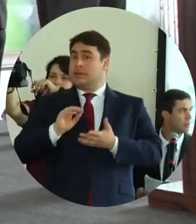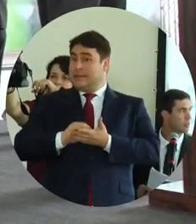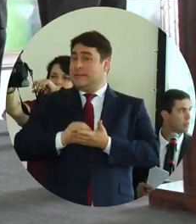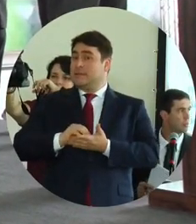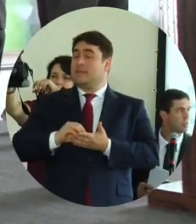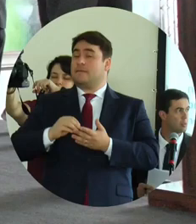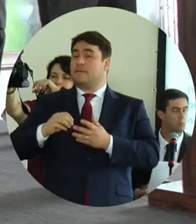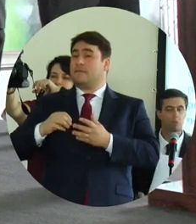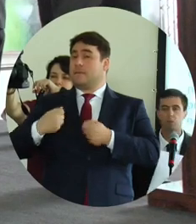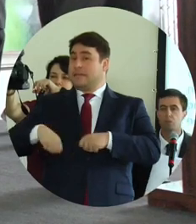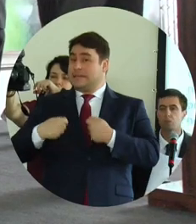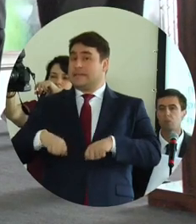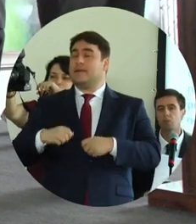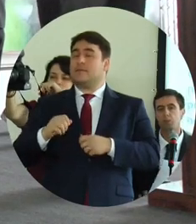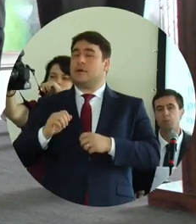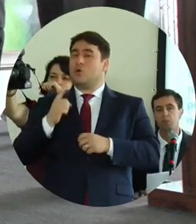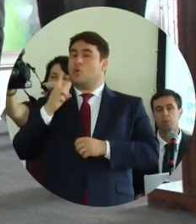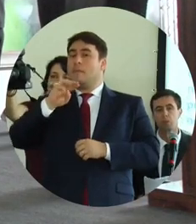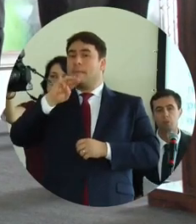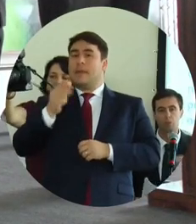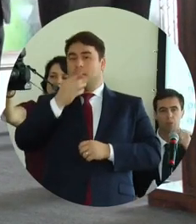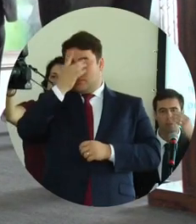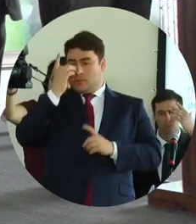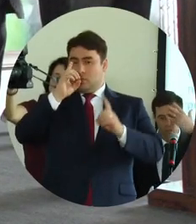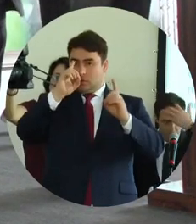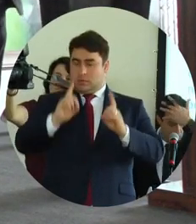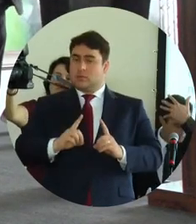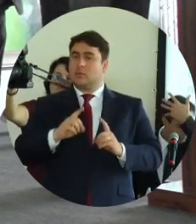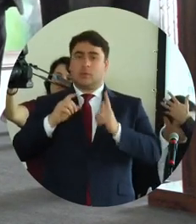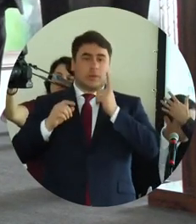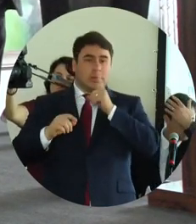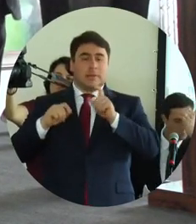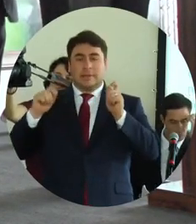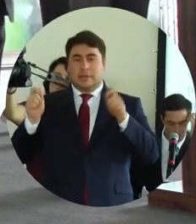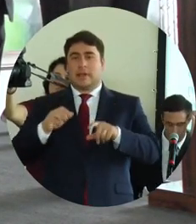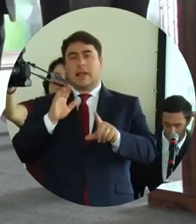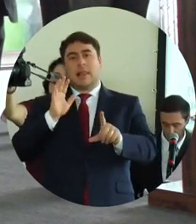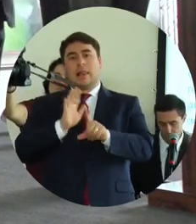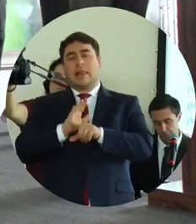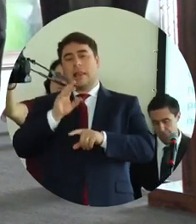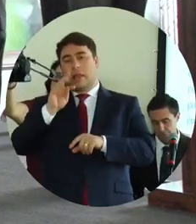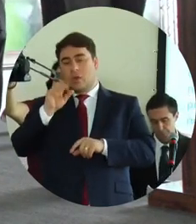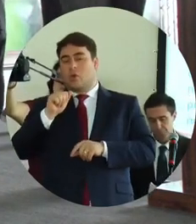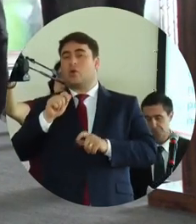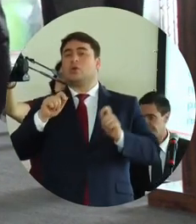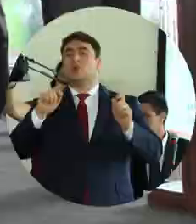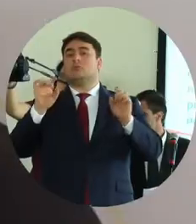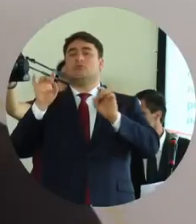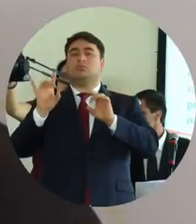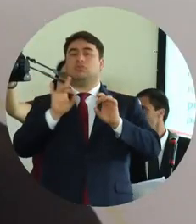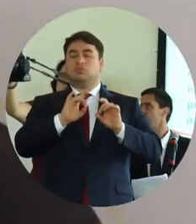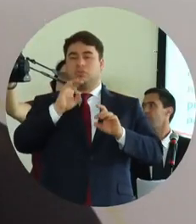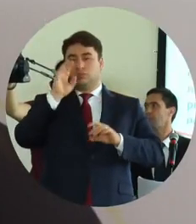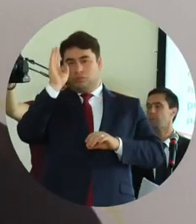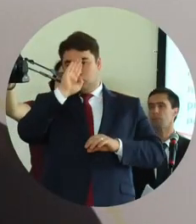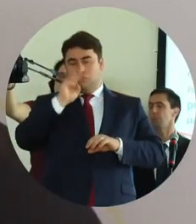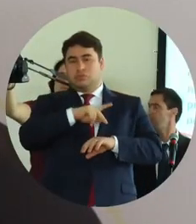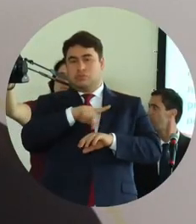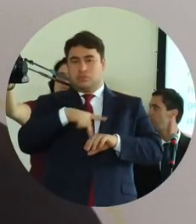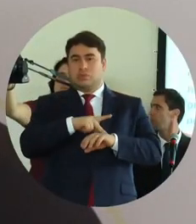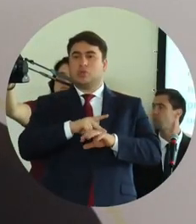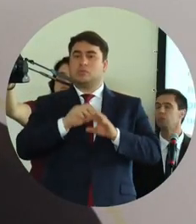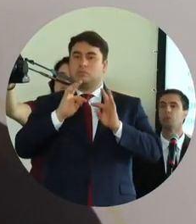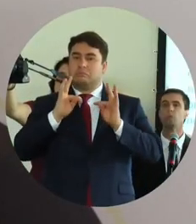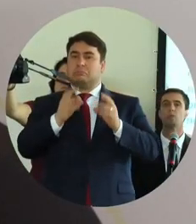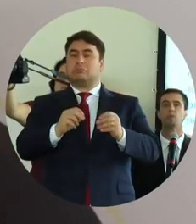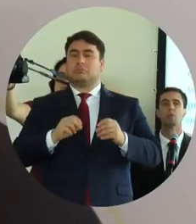perdão, empregar quase 1 milhão de pessoas com deficiência para que a lei de cotas fosse de fato cumprida no país em sua